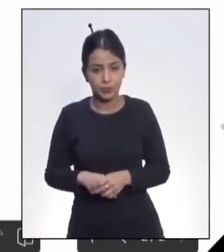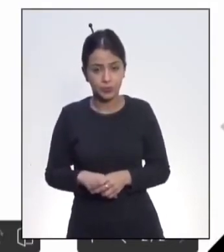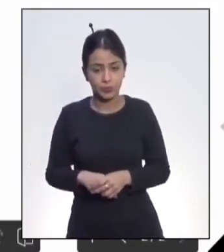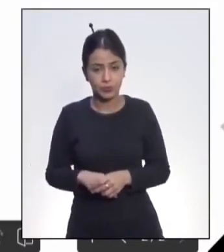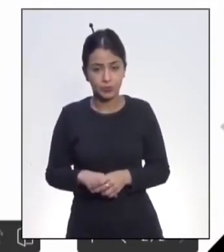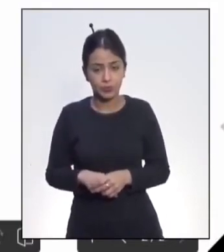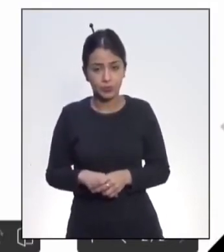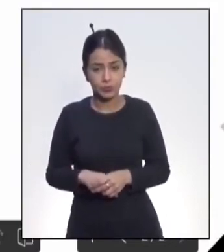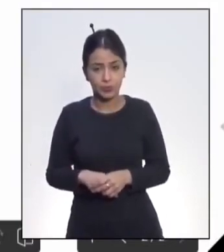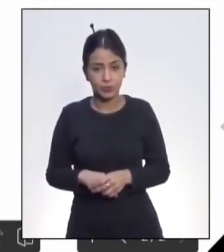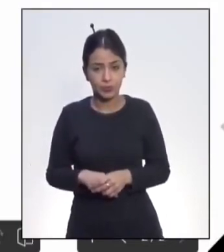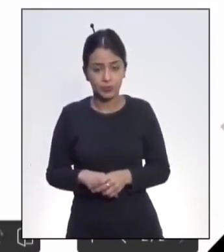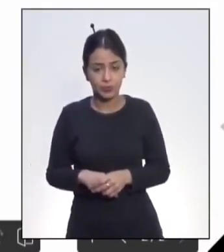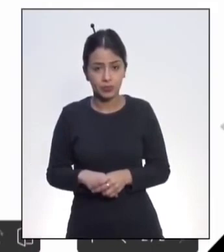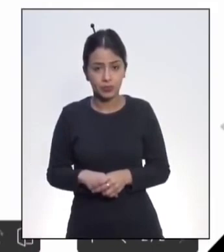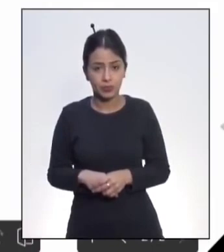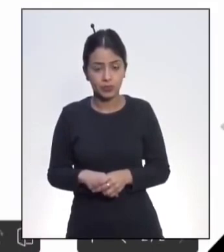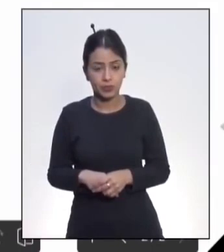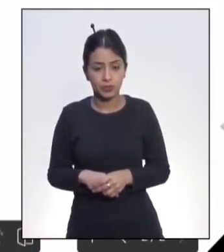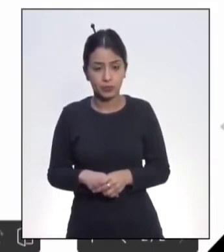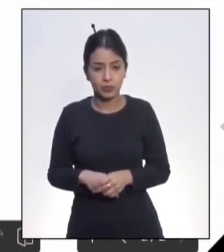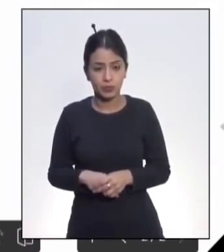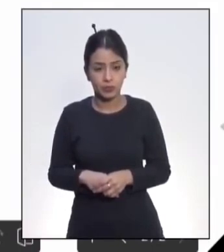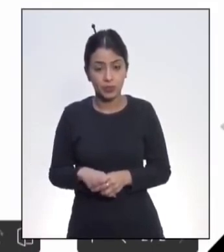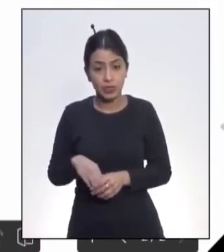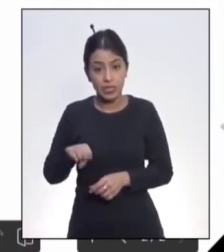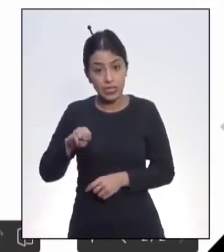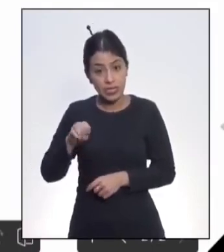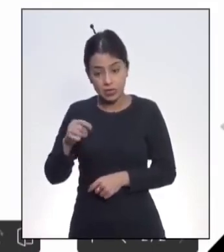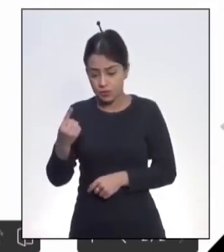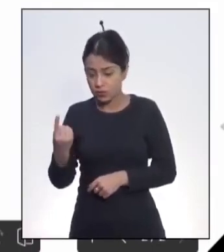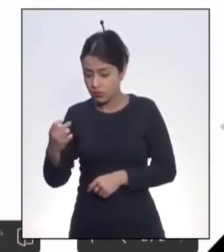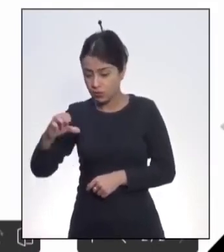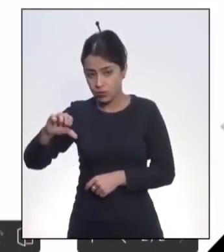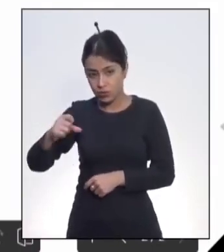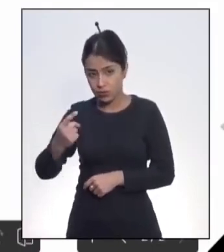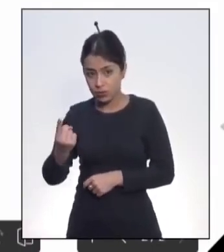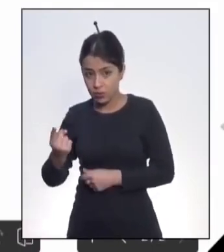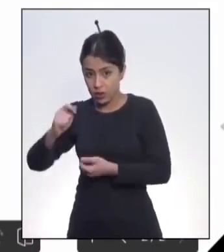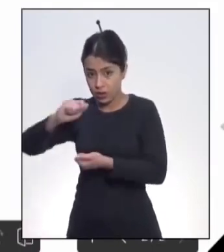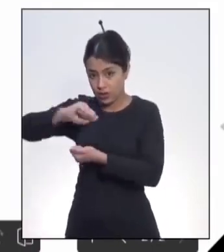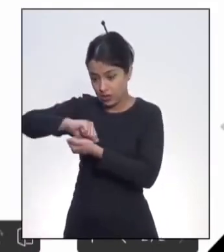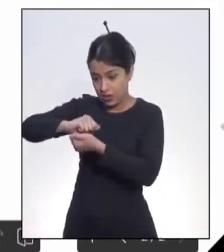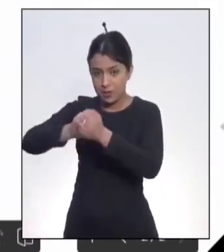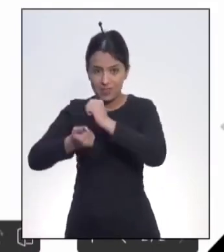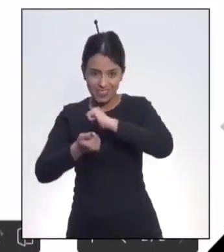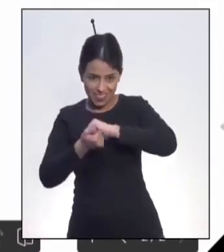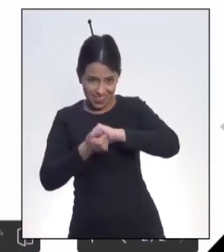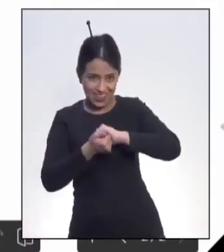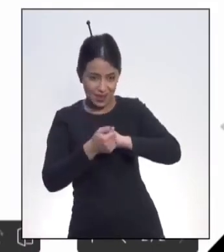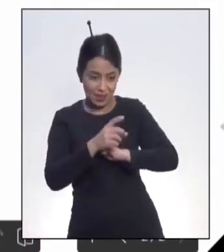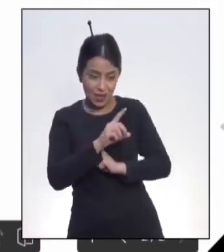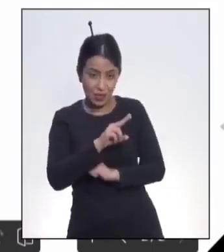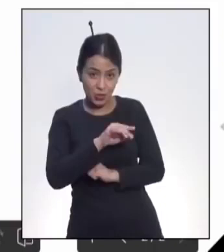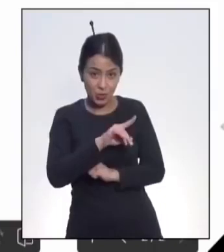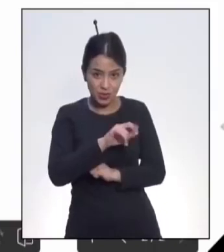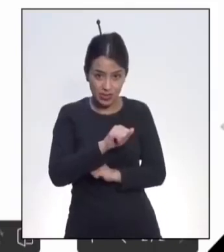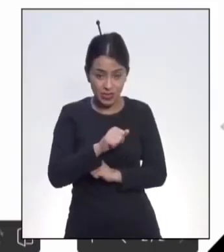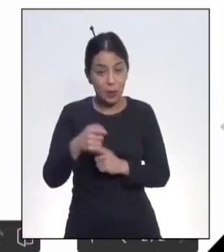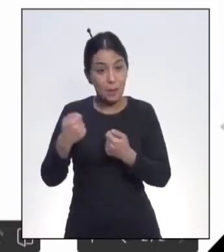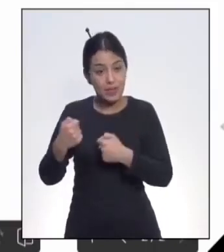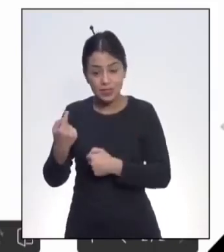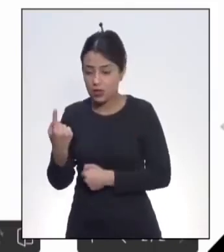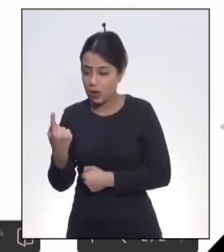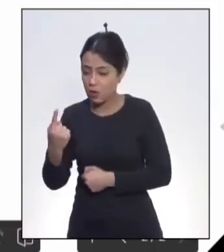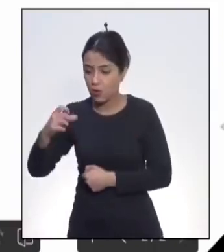191 unidades, tá? Se a gente pegar essa quantidade de unidades e dividir pela dúzia, ou seja,